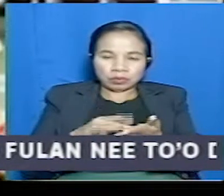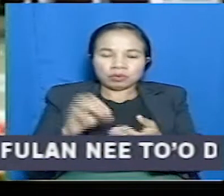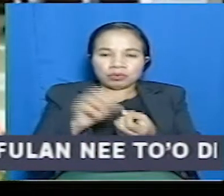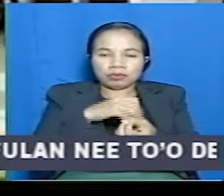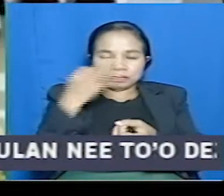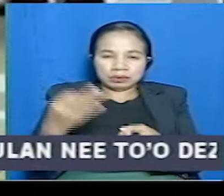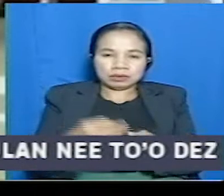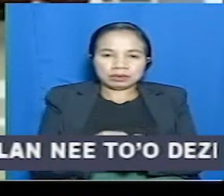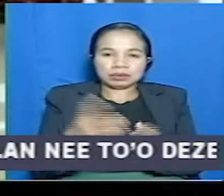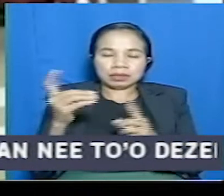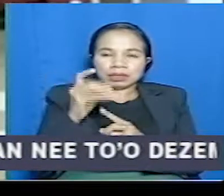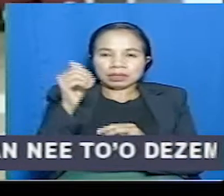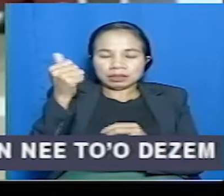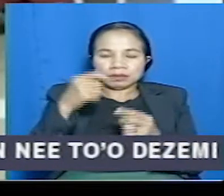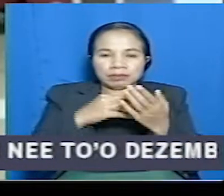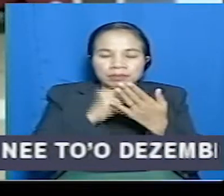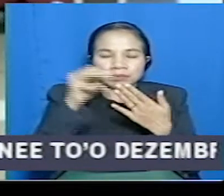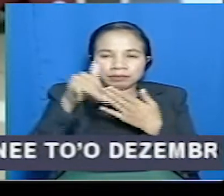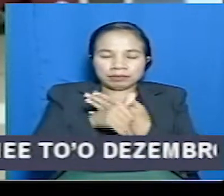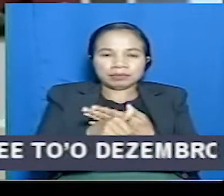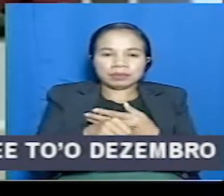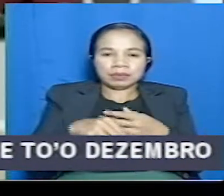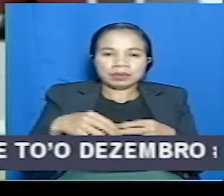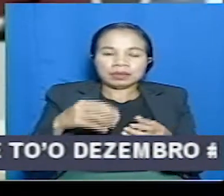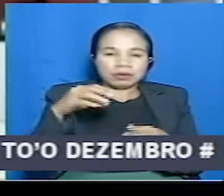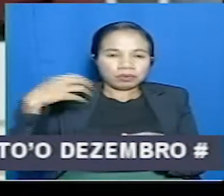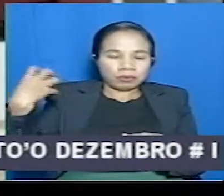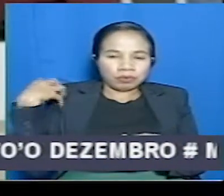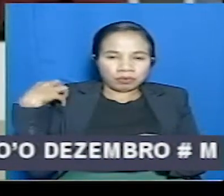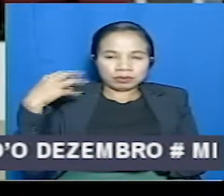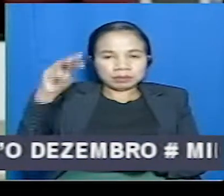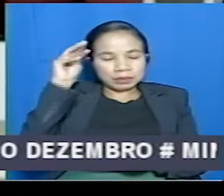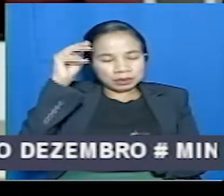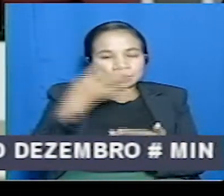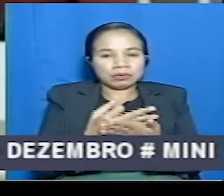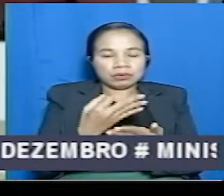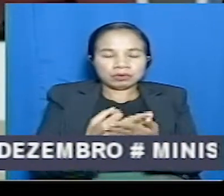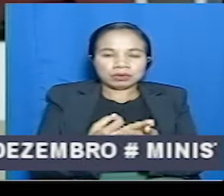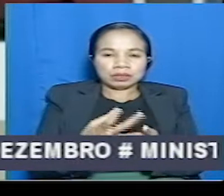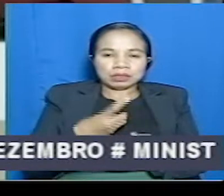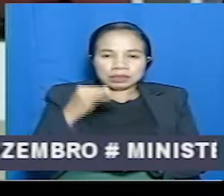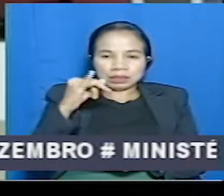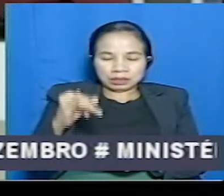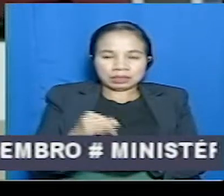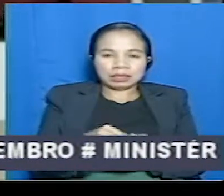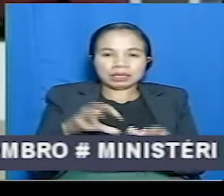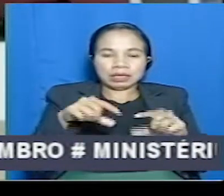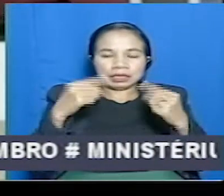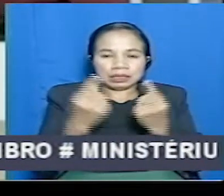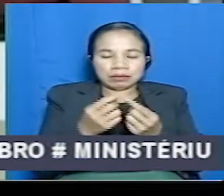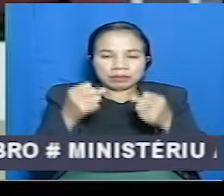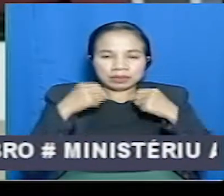Loron Sanulo Fulan Maio e a Salão Auditório Ministério Finanças Aitara Clarandili, Equipa Saúde Austrália